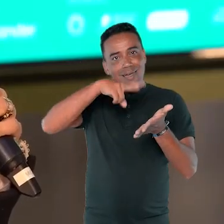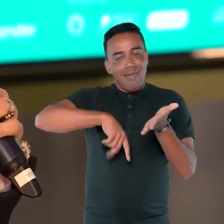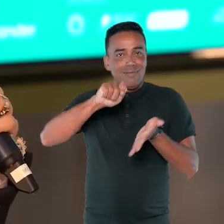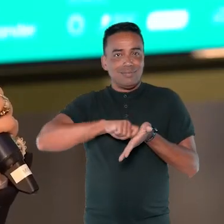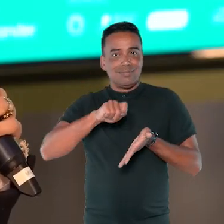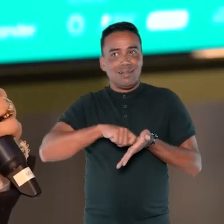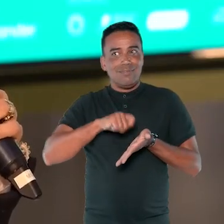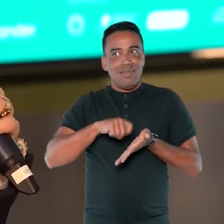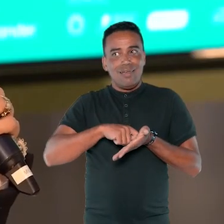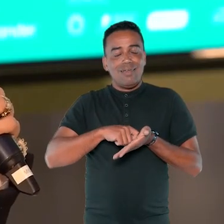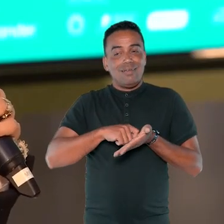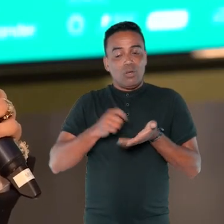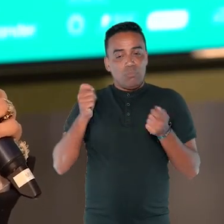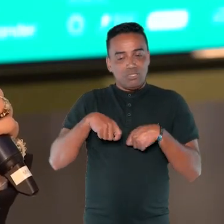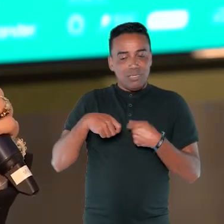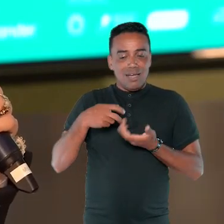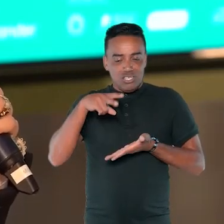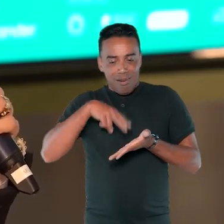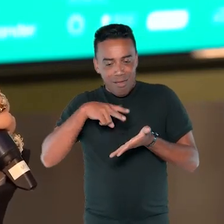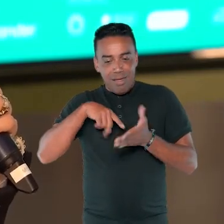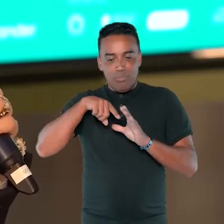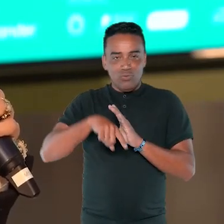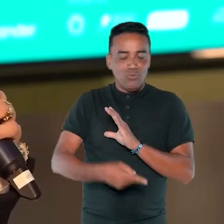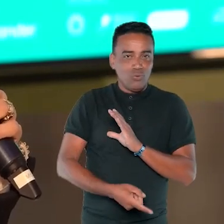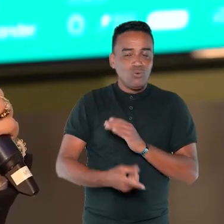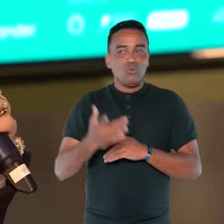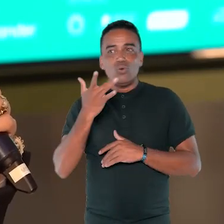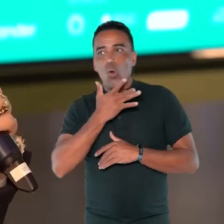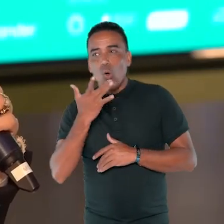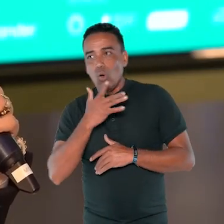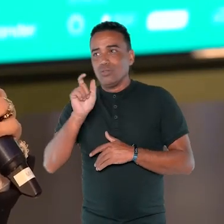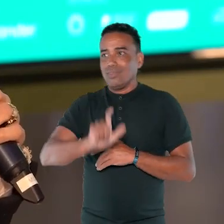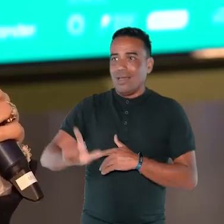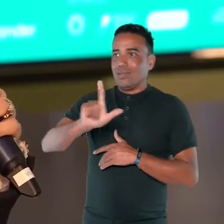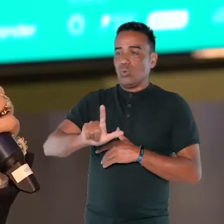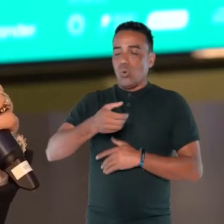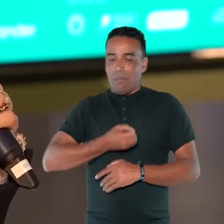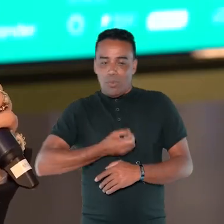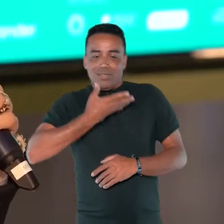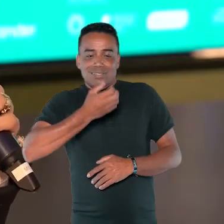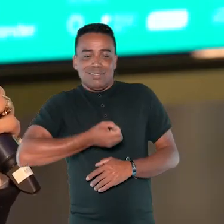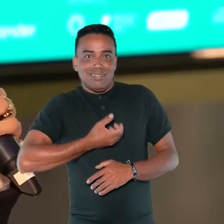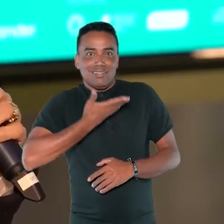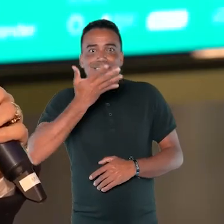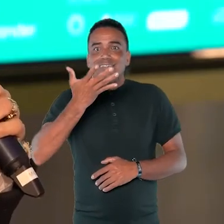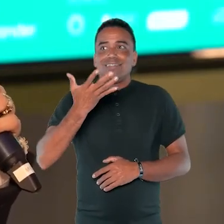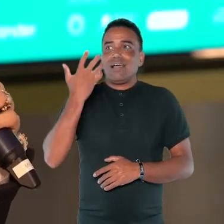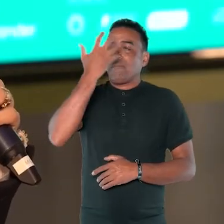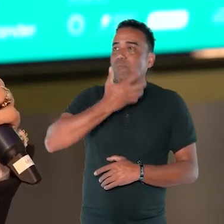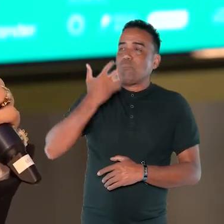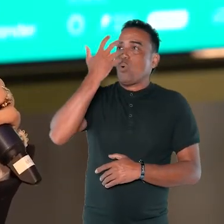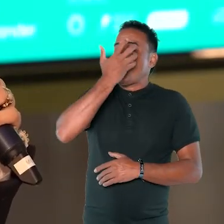a luz e a possibilidade das leituras, do gosto da literatura, do gosto da poesia, do gosto da